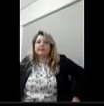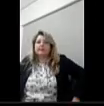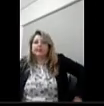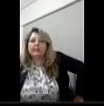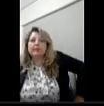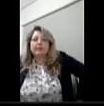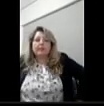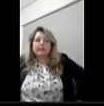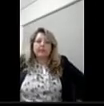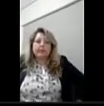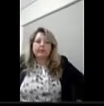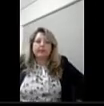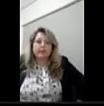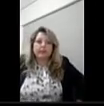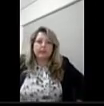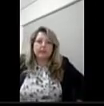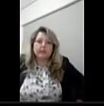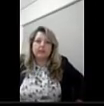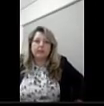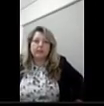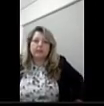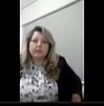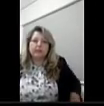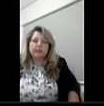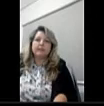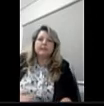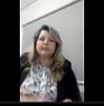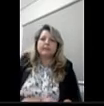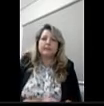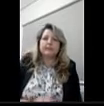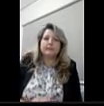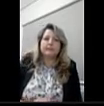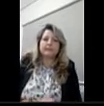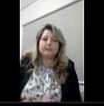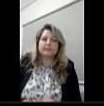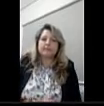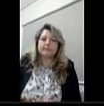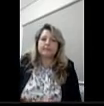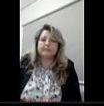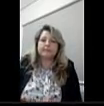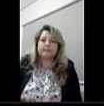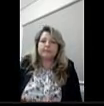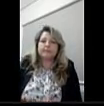É no provas escolares? Isso. Foi.